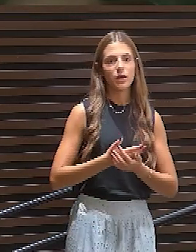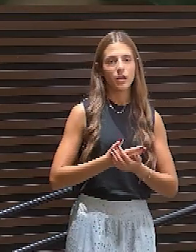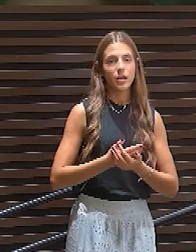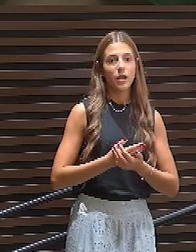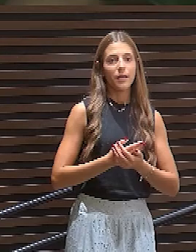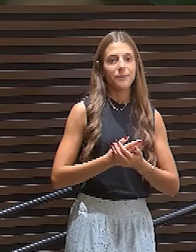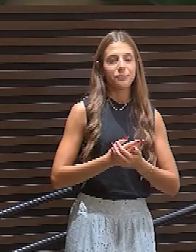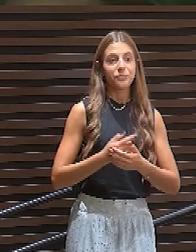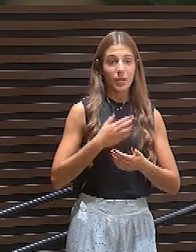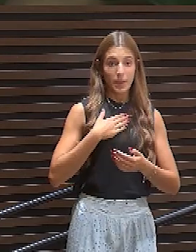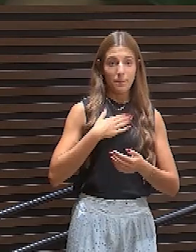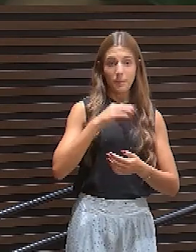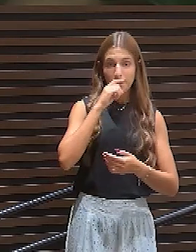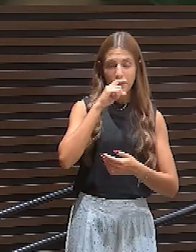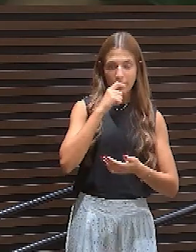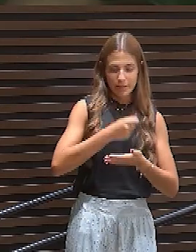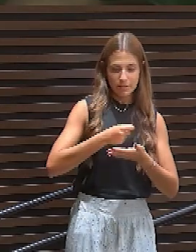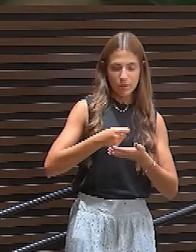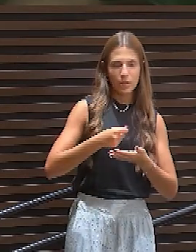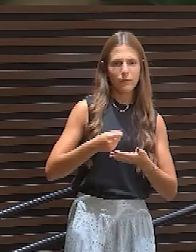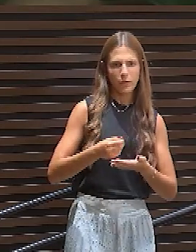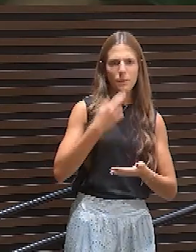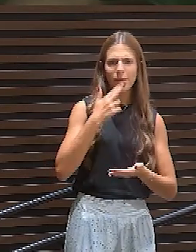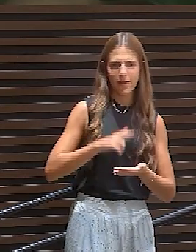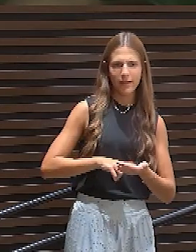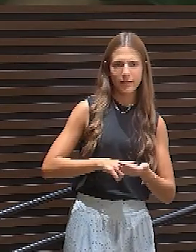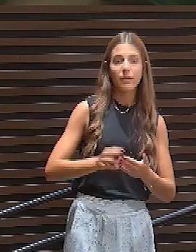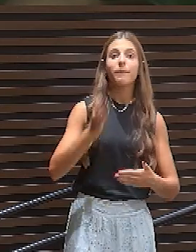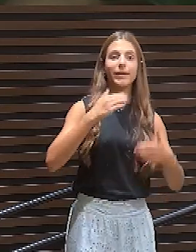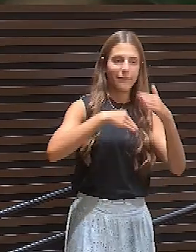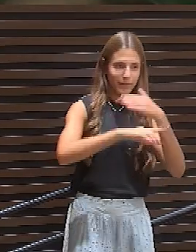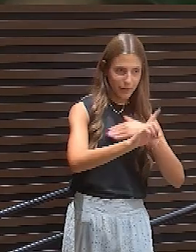voltar levou 1 mês.